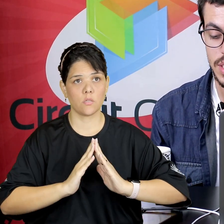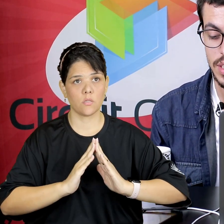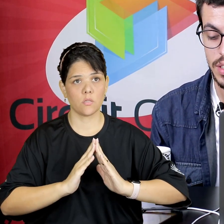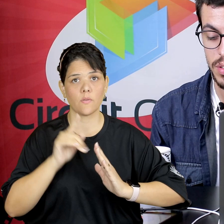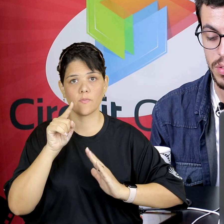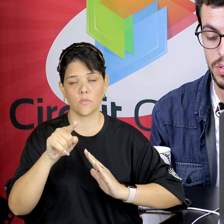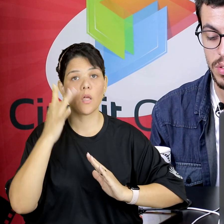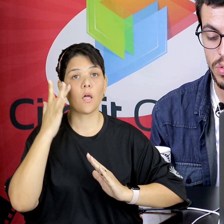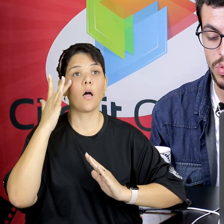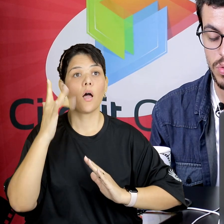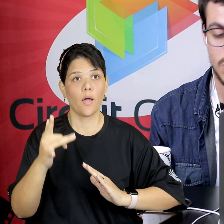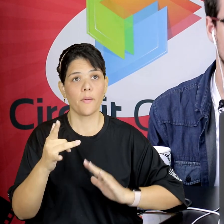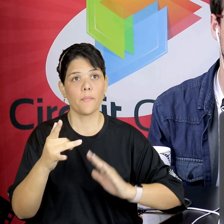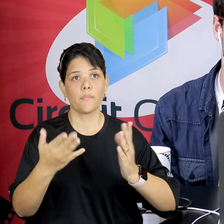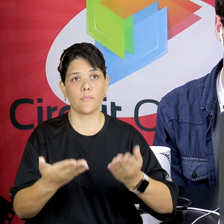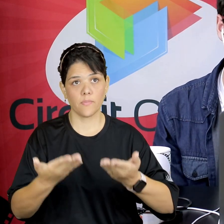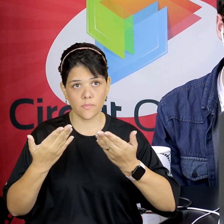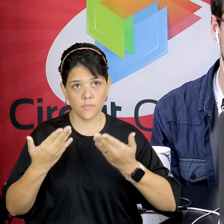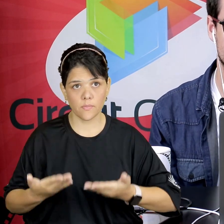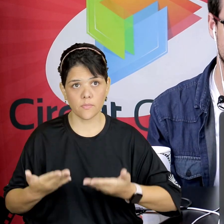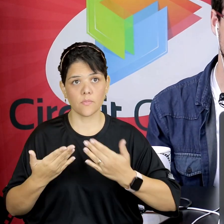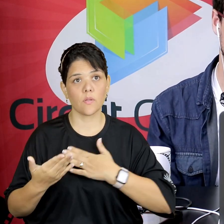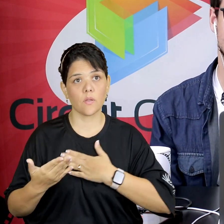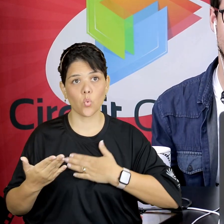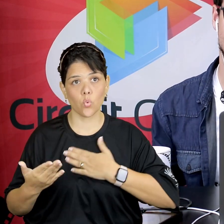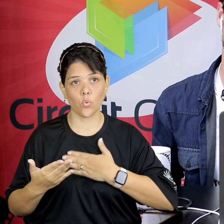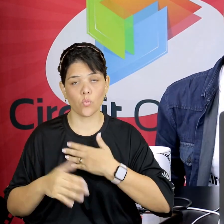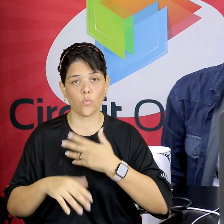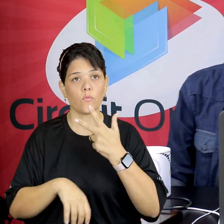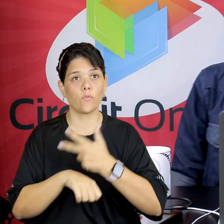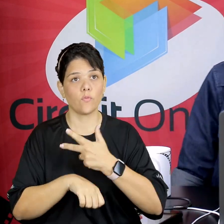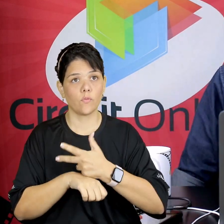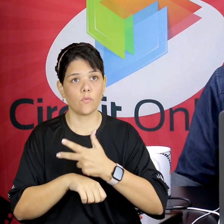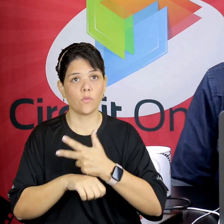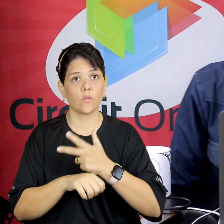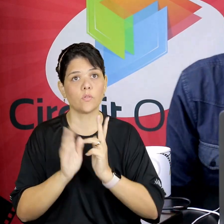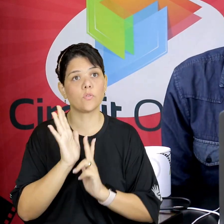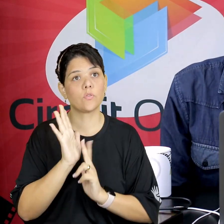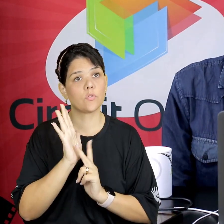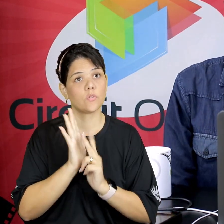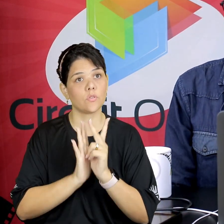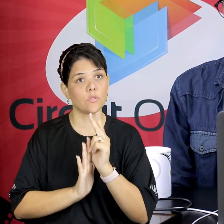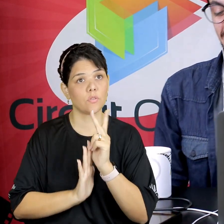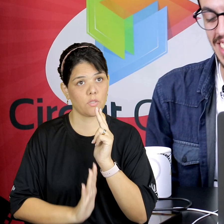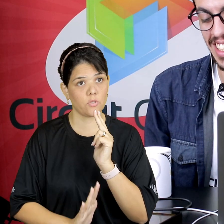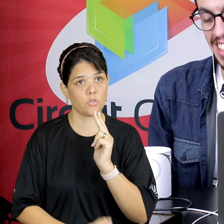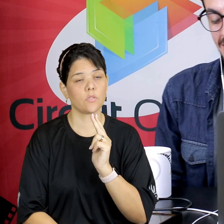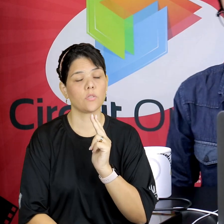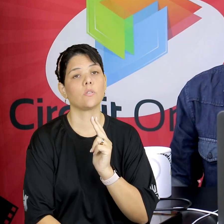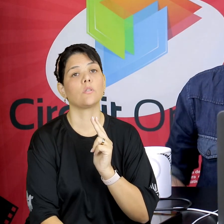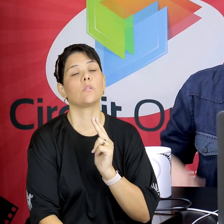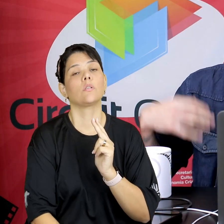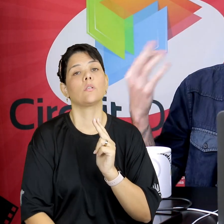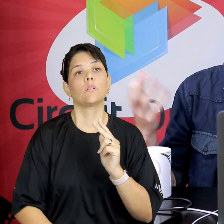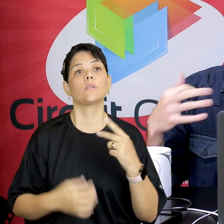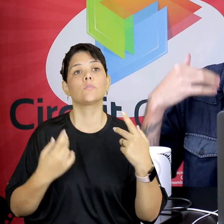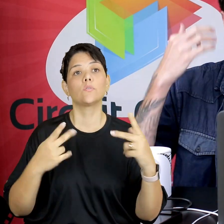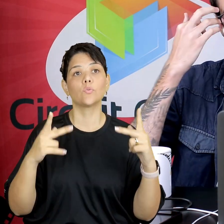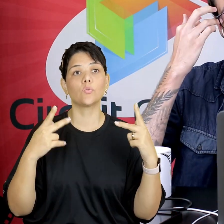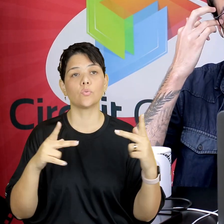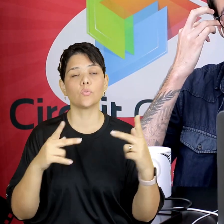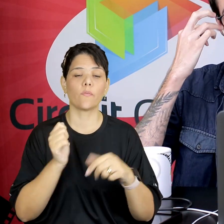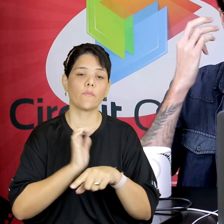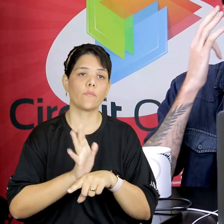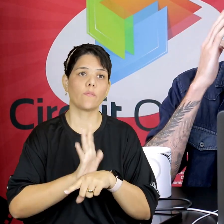você trazer um vídeo editado. Semana que vem, mentira. Mas é você trazer alguma parte de algum